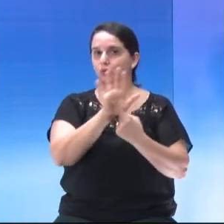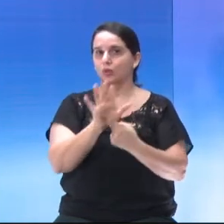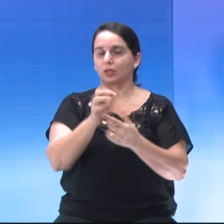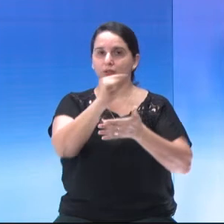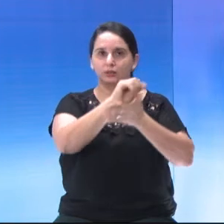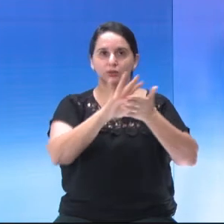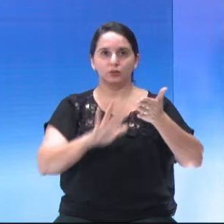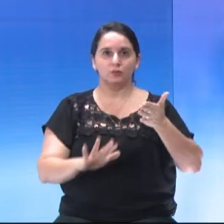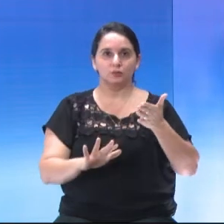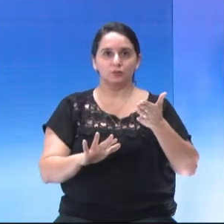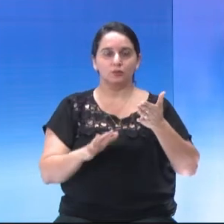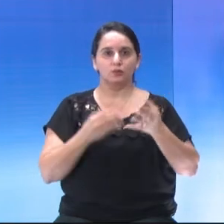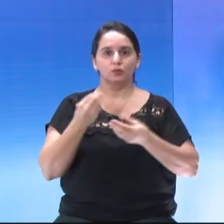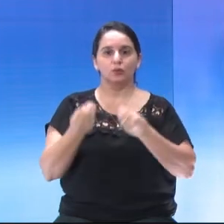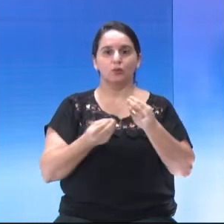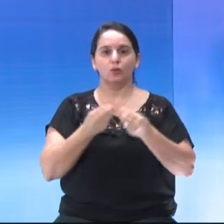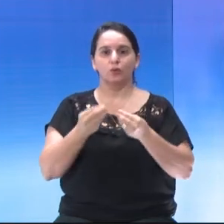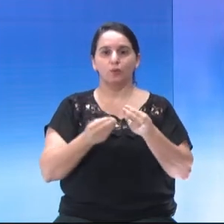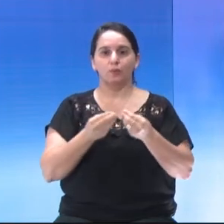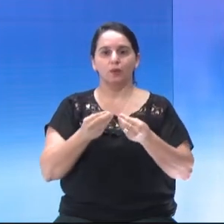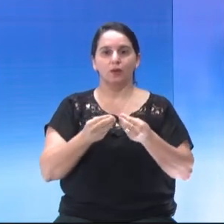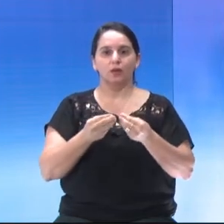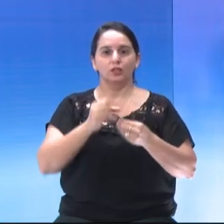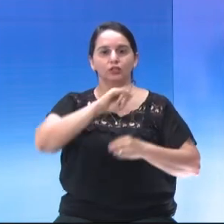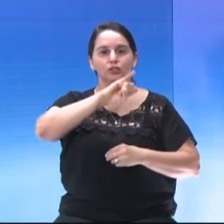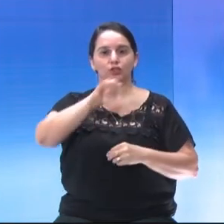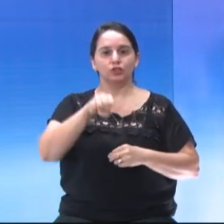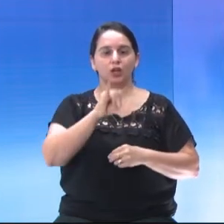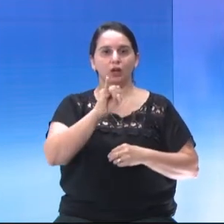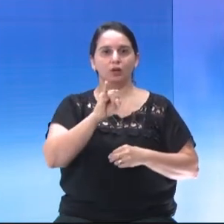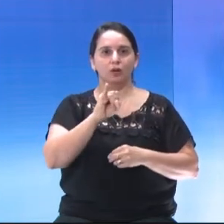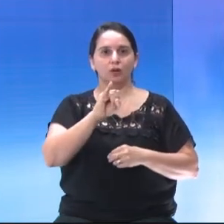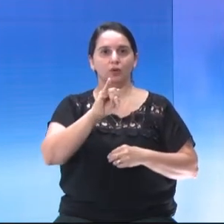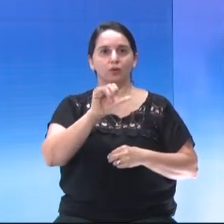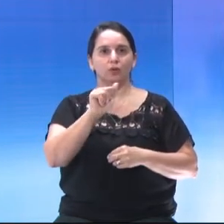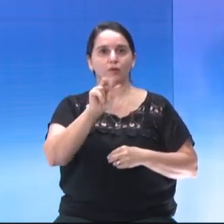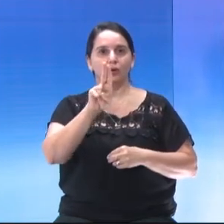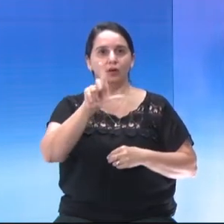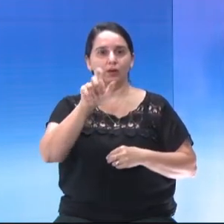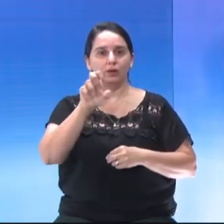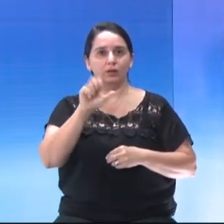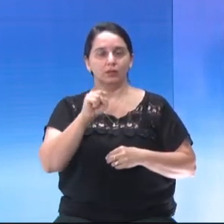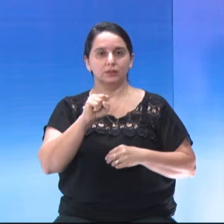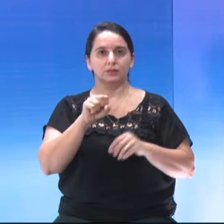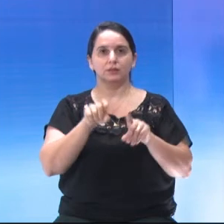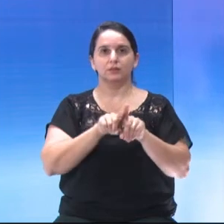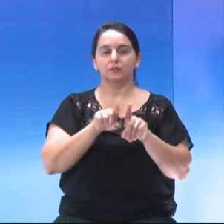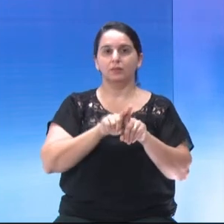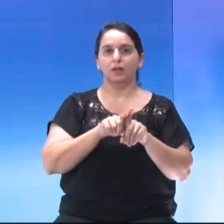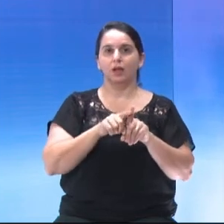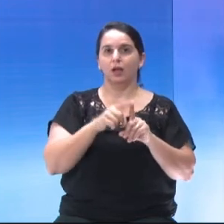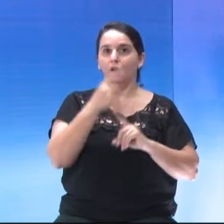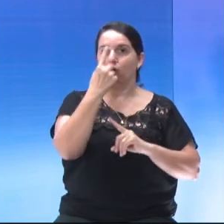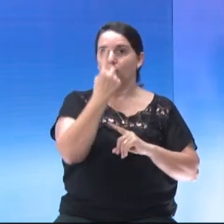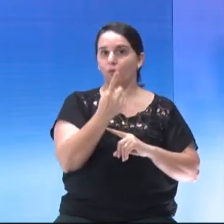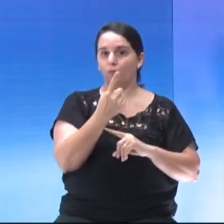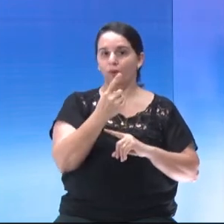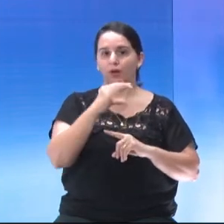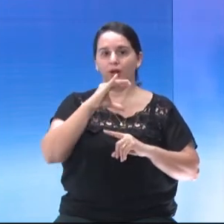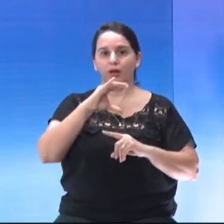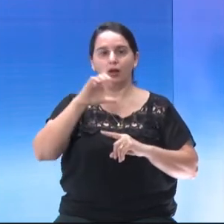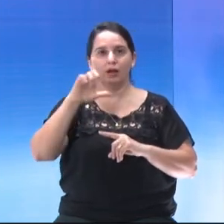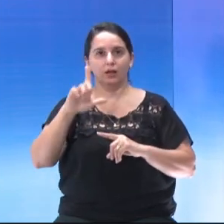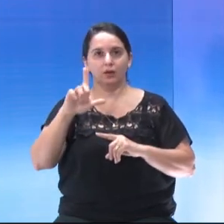seus exercícios como em joules ou quilojoules, sendo que uma caloria é igual a